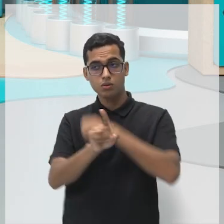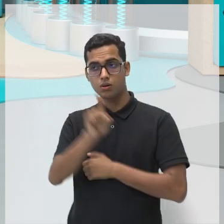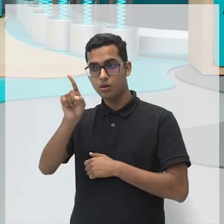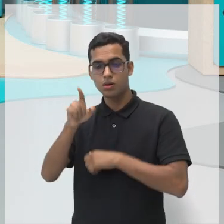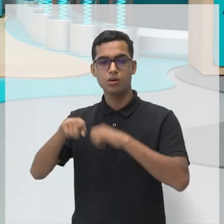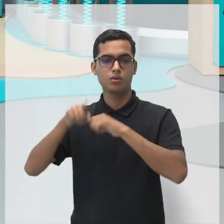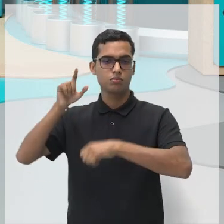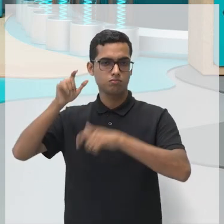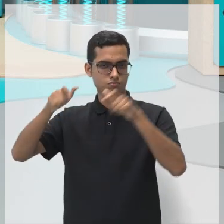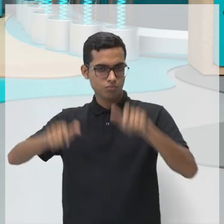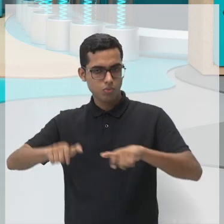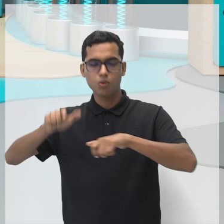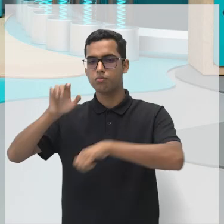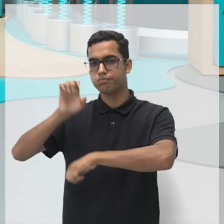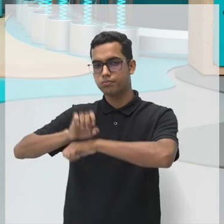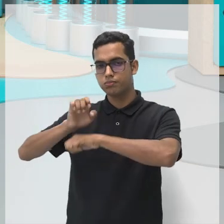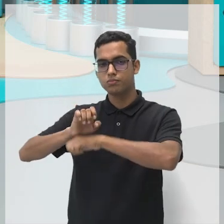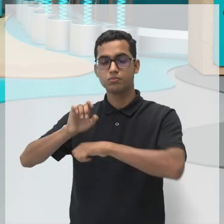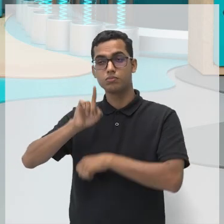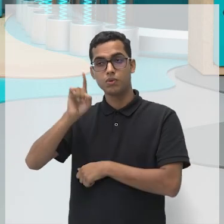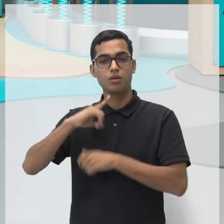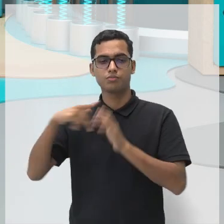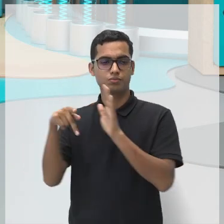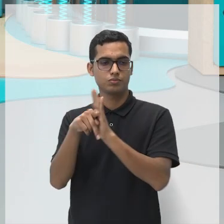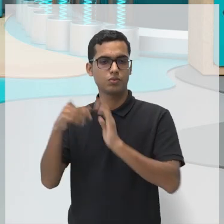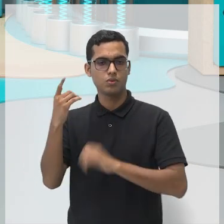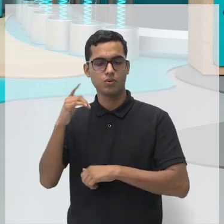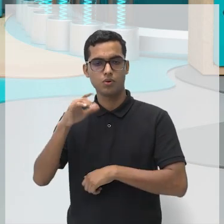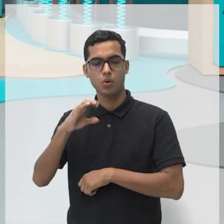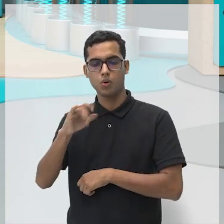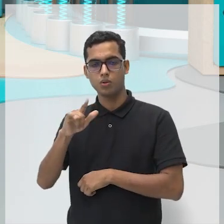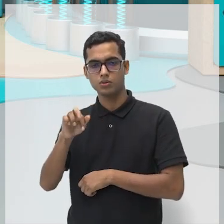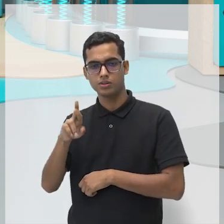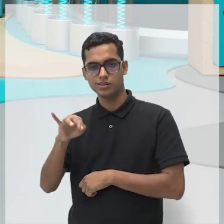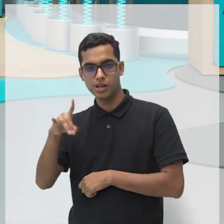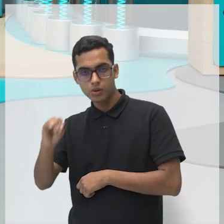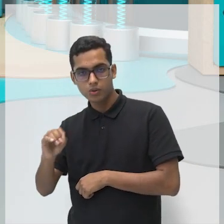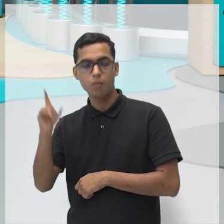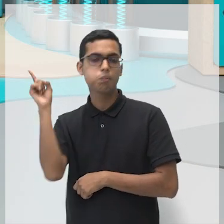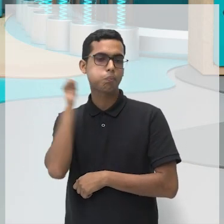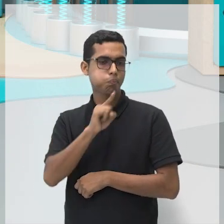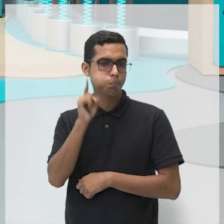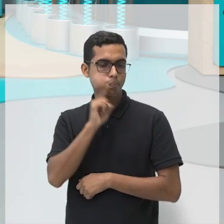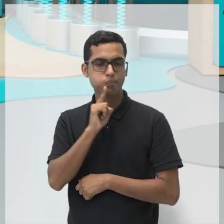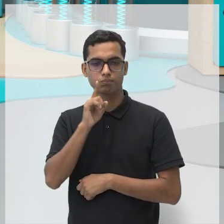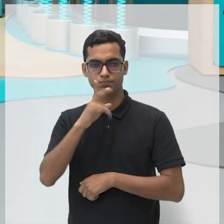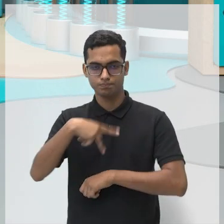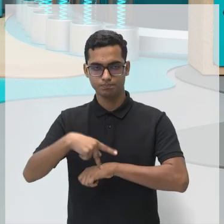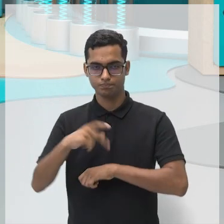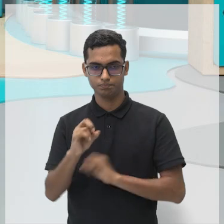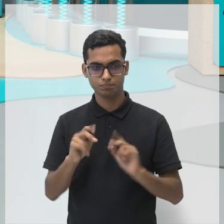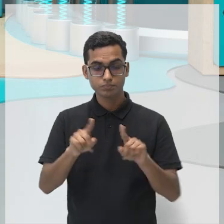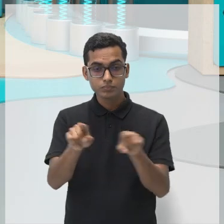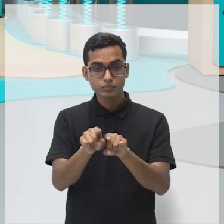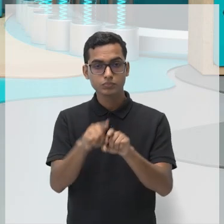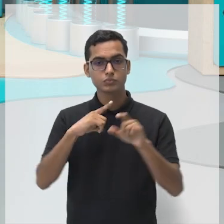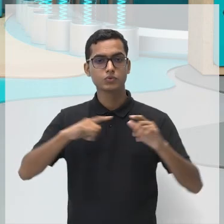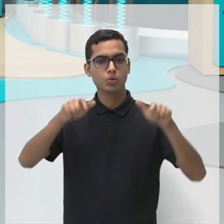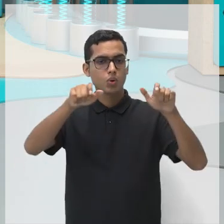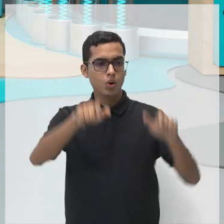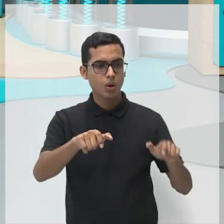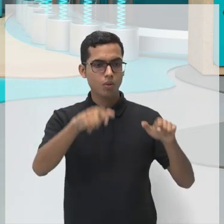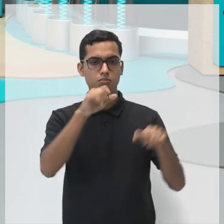É o primeiro registro histórico que a gente tem. O base jump é esta modalidade que aparece, olha, de um local fixo, de um local